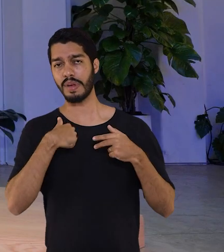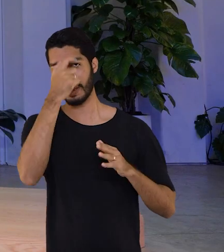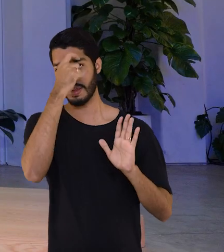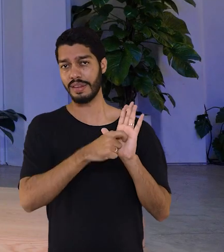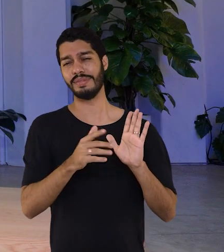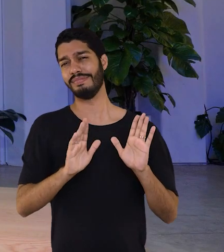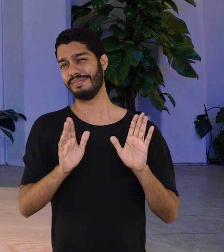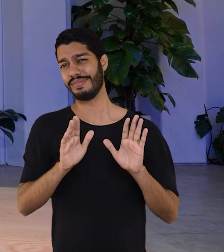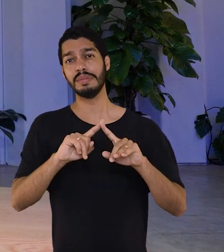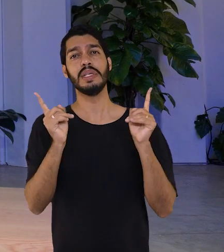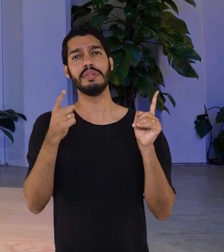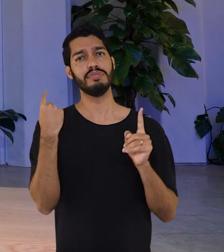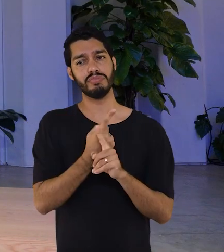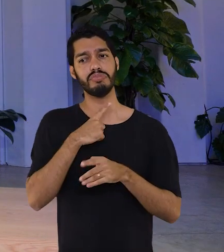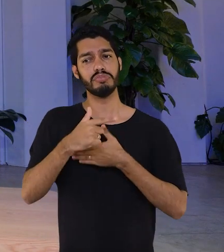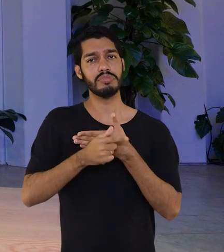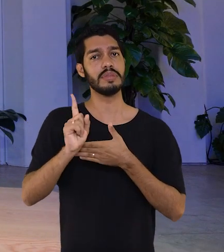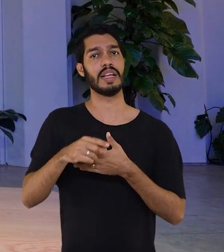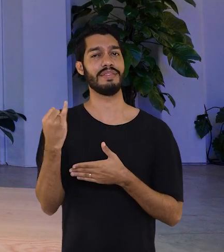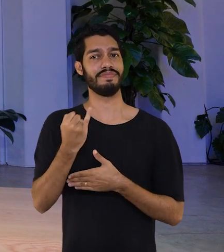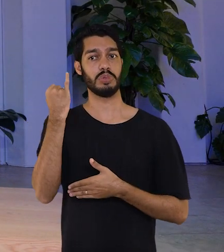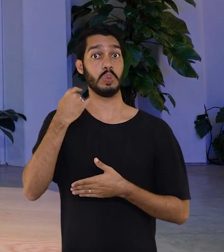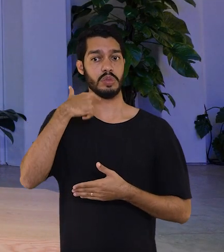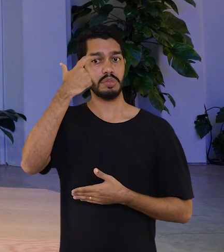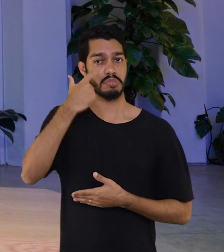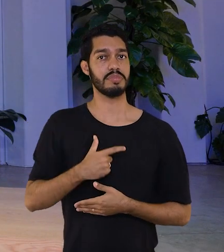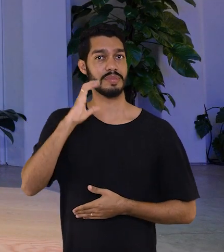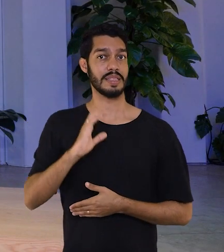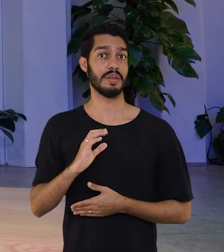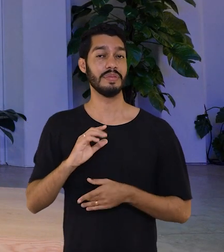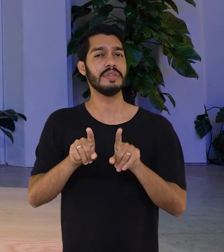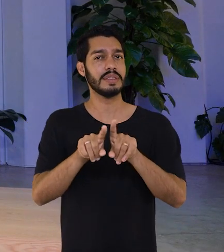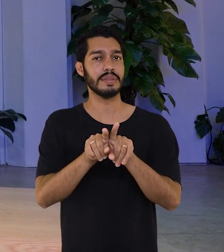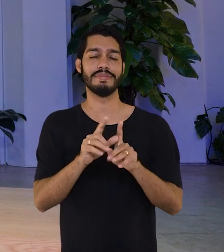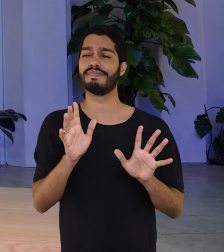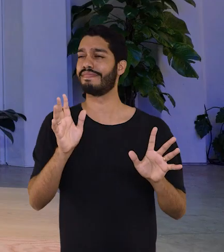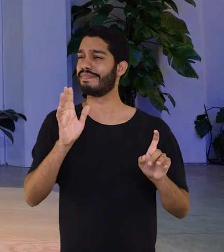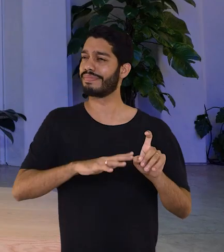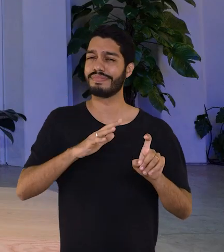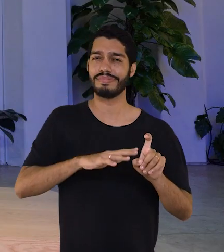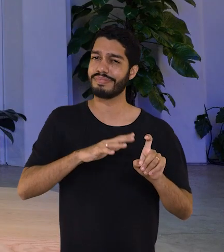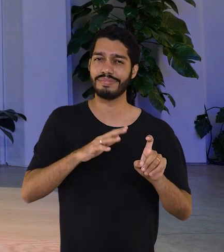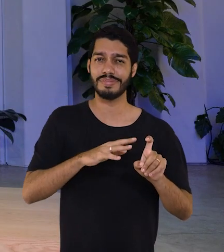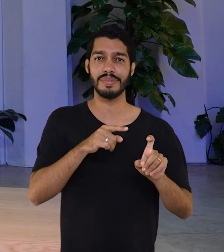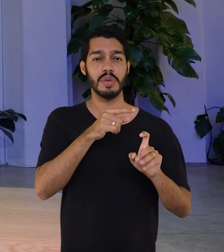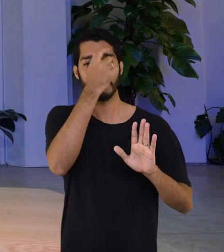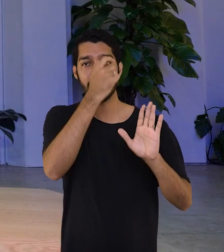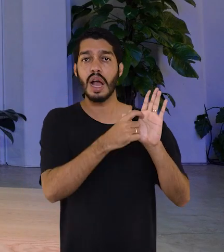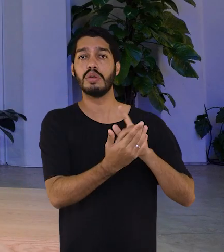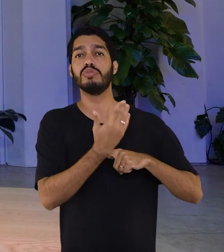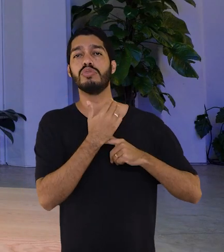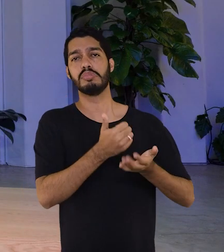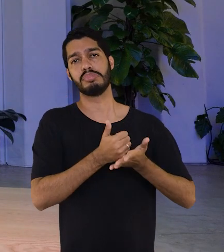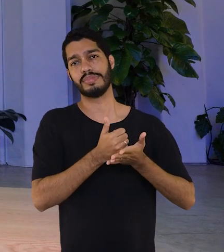que é nosso papel como cidadão, como ser humano, desmistificar isso e propagar que a IA ela vem como apoio,